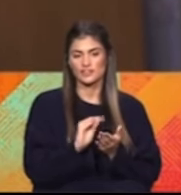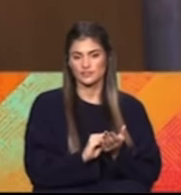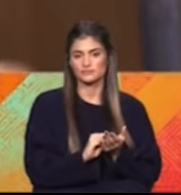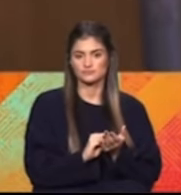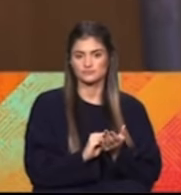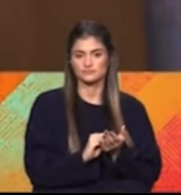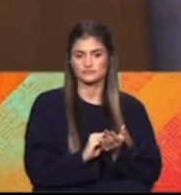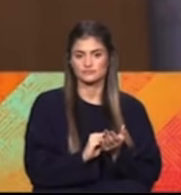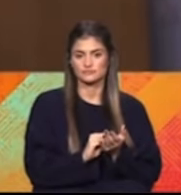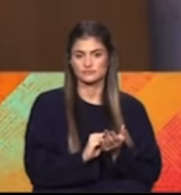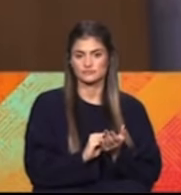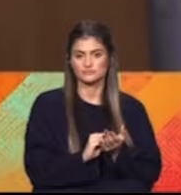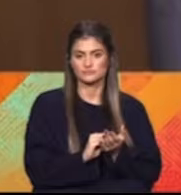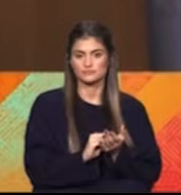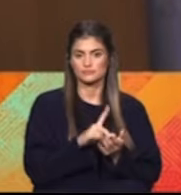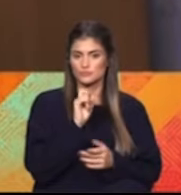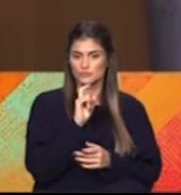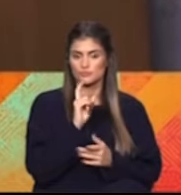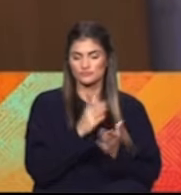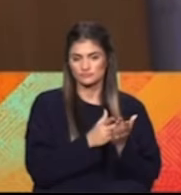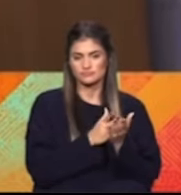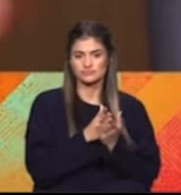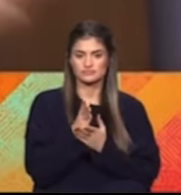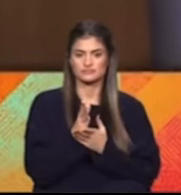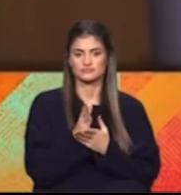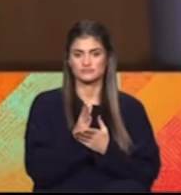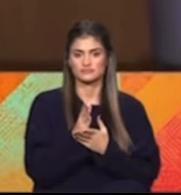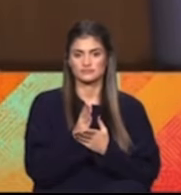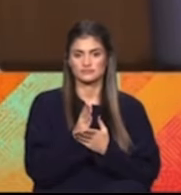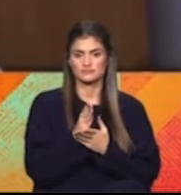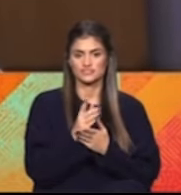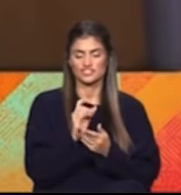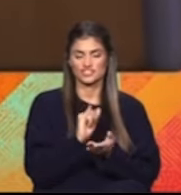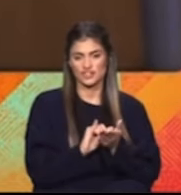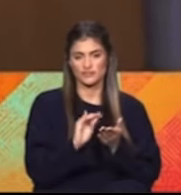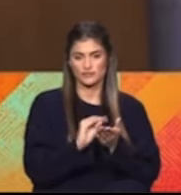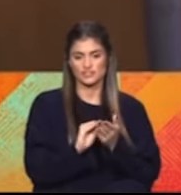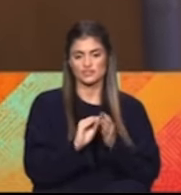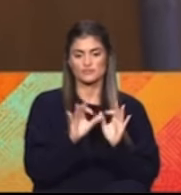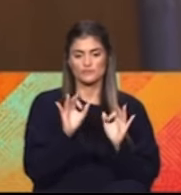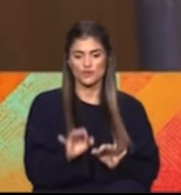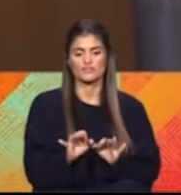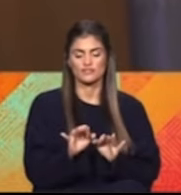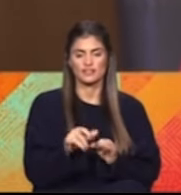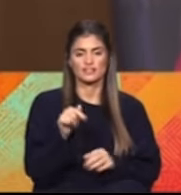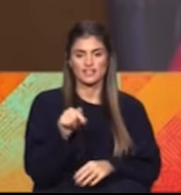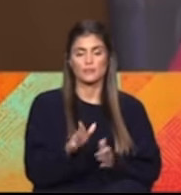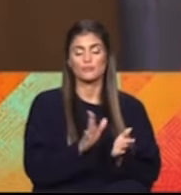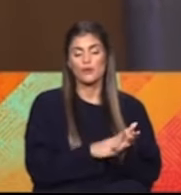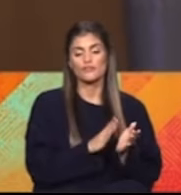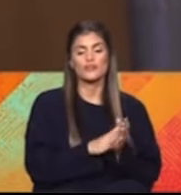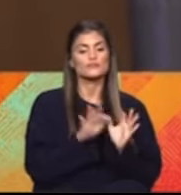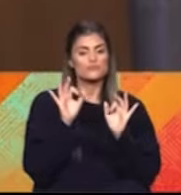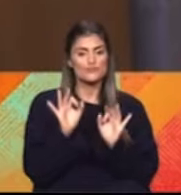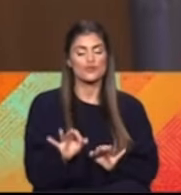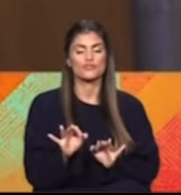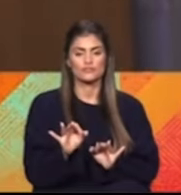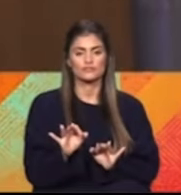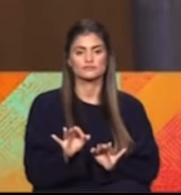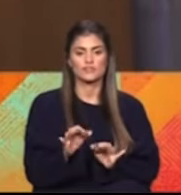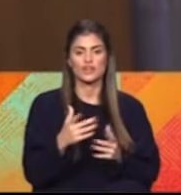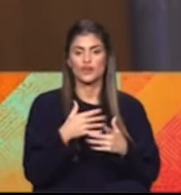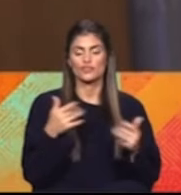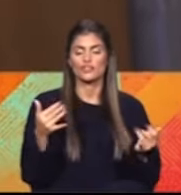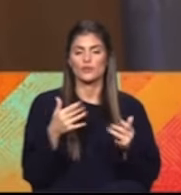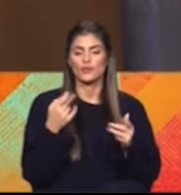eles apanhem o comboio logo na primeira manhã e inscrevam-se como deve ser. Claro. Aqui está a prova provada que